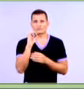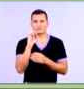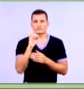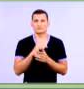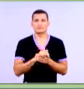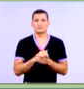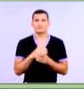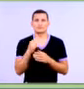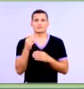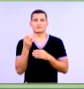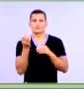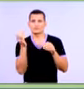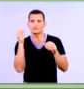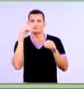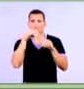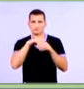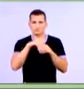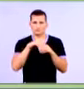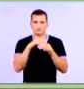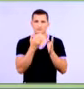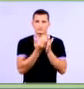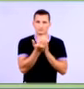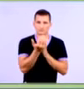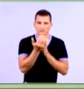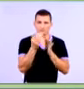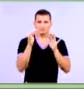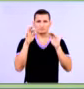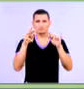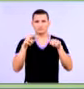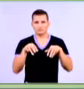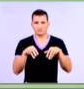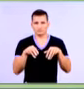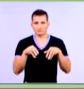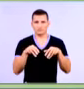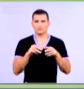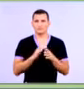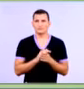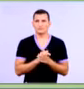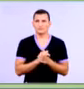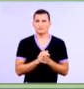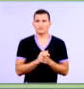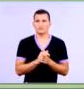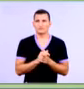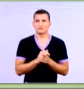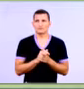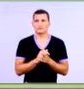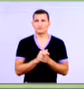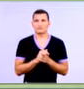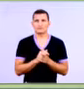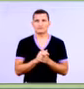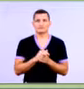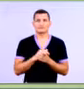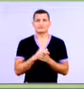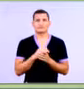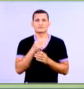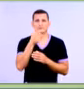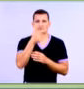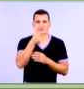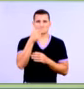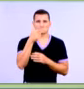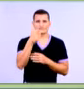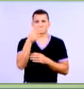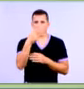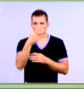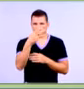primeira vez que eu inserir, tanto o início como o final, como o fim, vão estar apontando aqui para esse 0. Ó. O